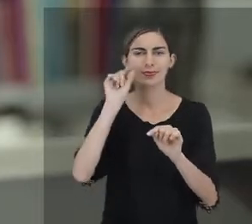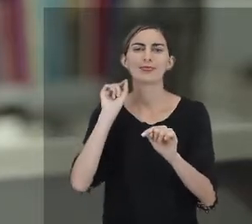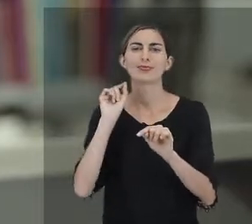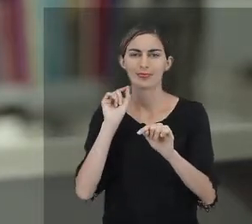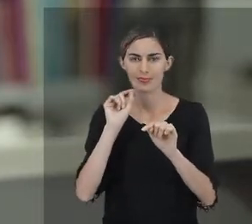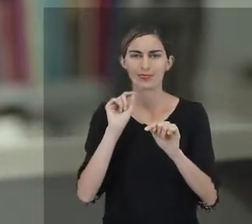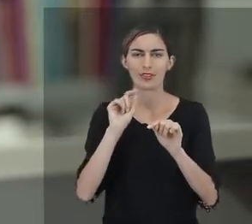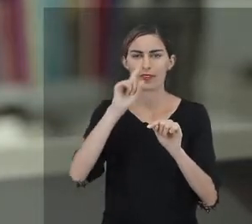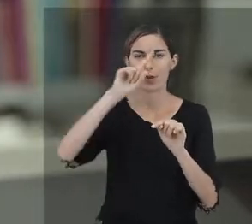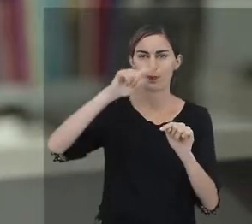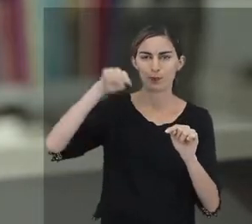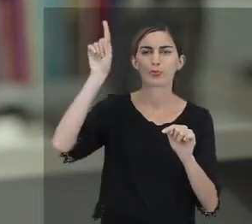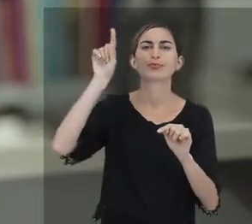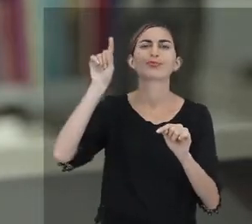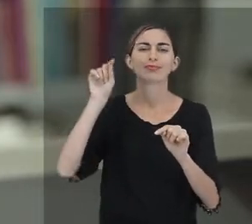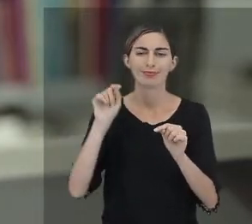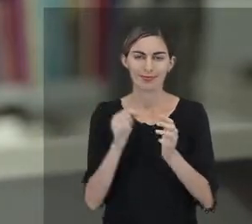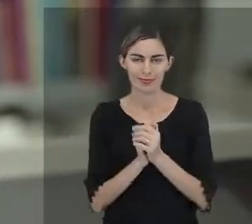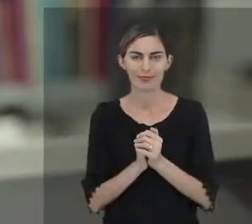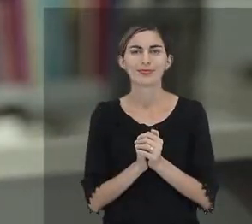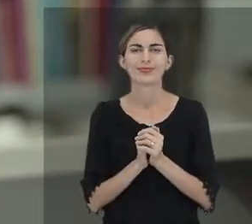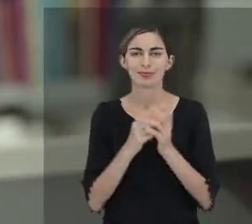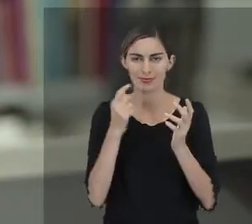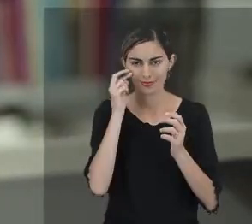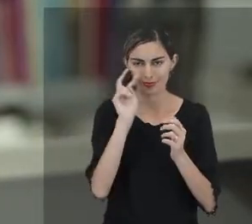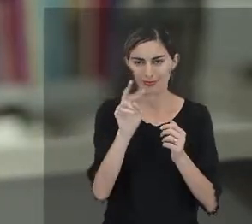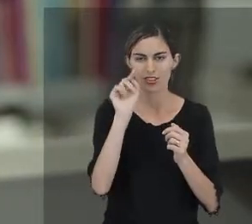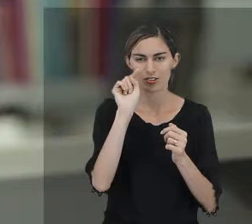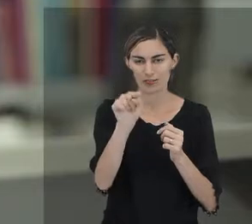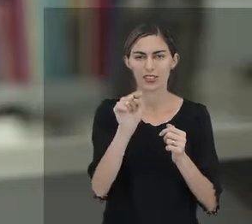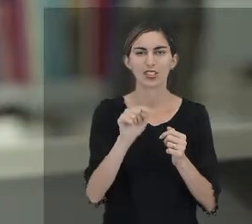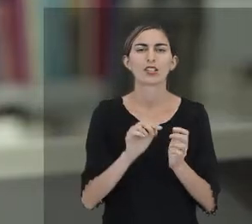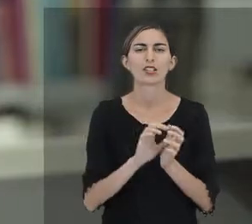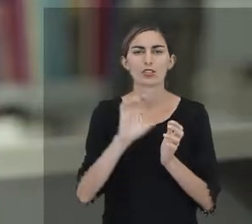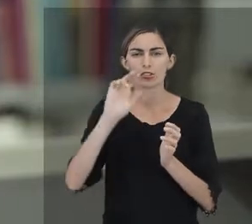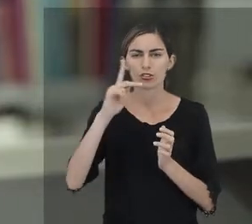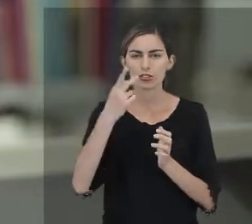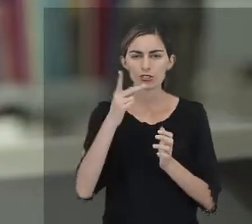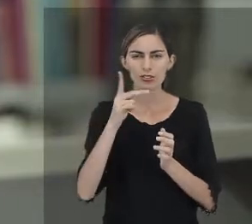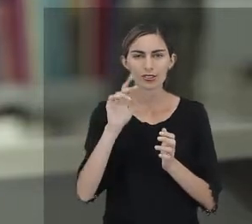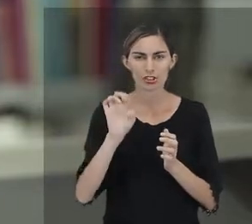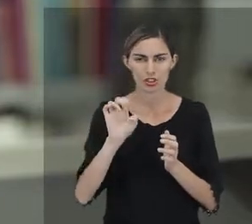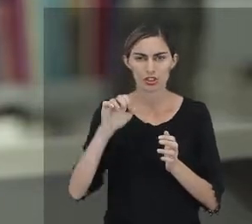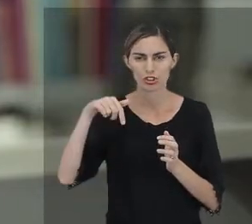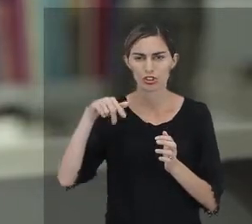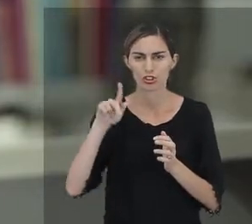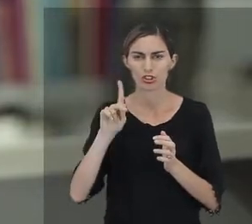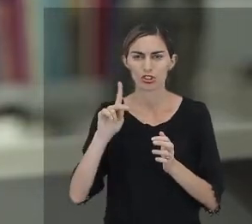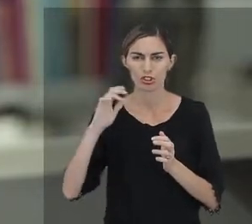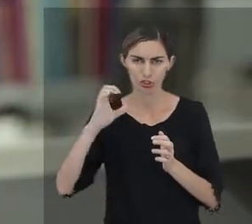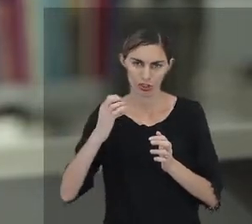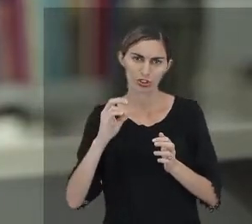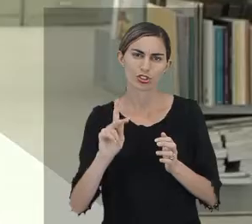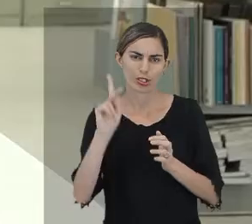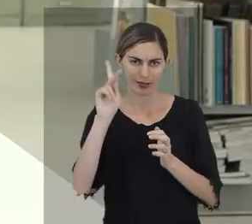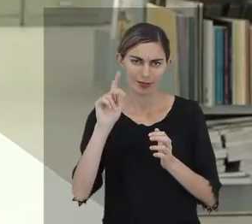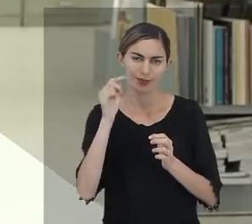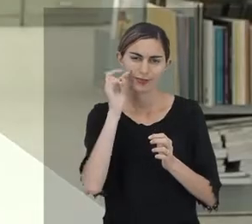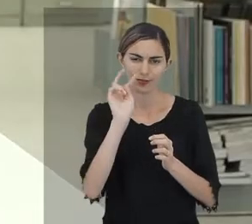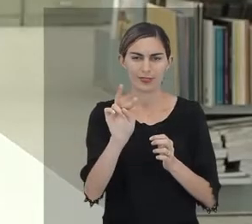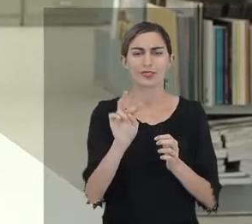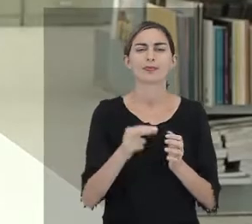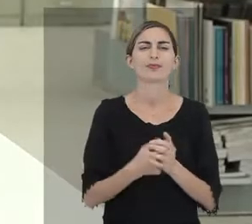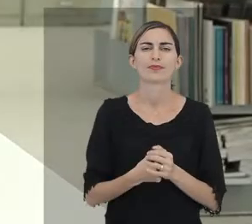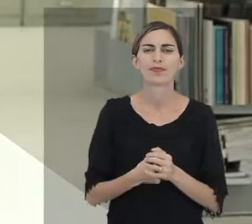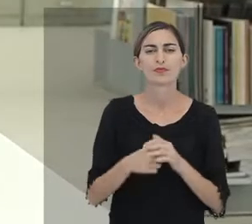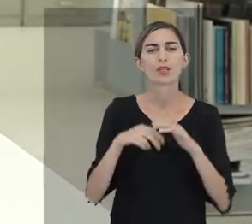desselecionar. E ele fica com um tiquezinho assim, checado, certo? Se ele clicar, fica checked. E se ele não clicar, fica unchecked.